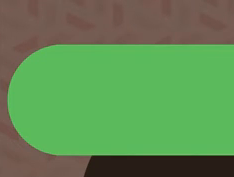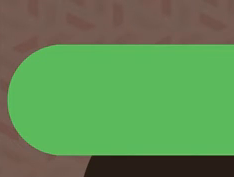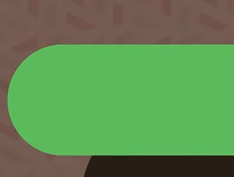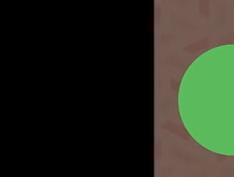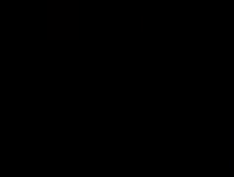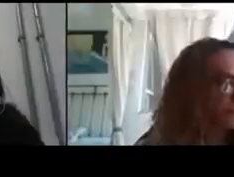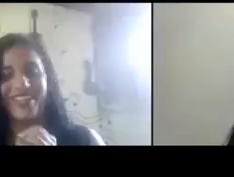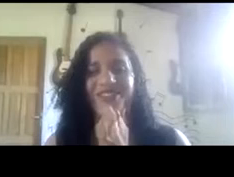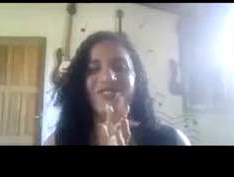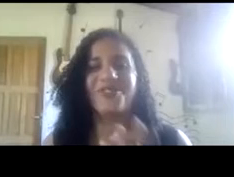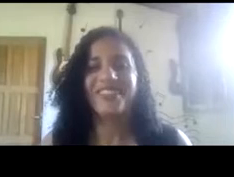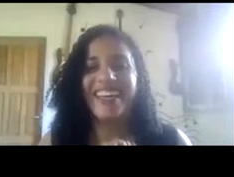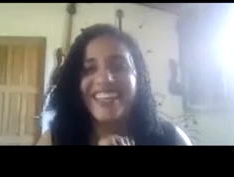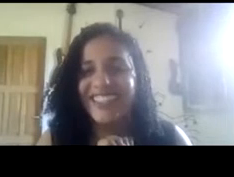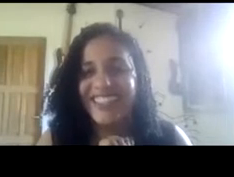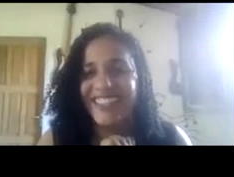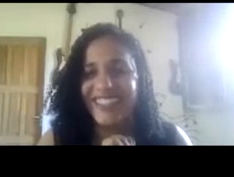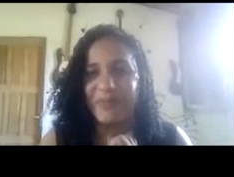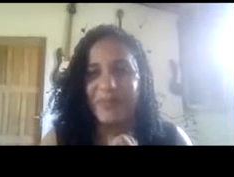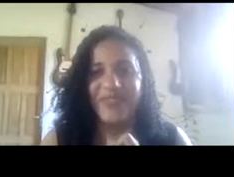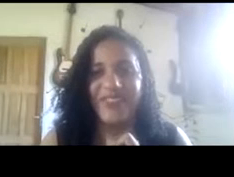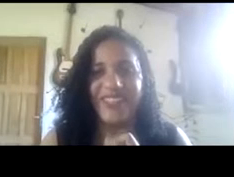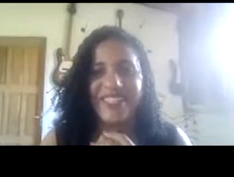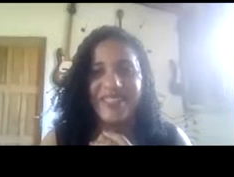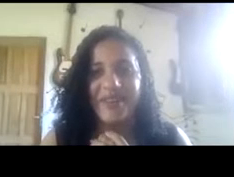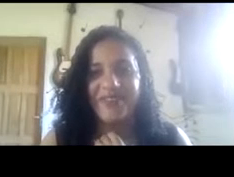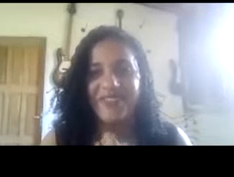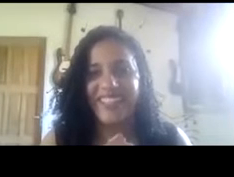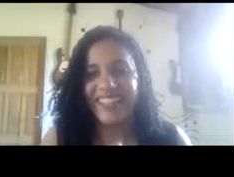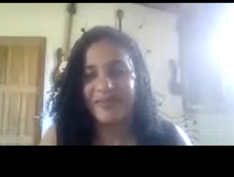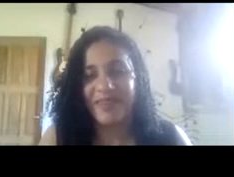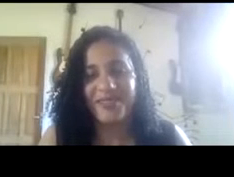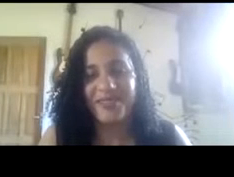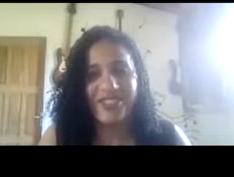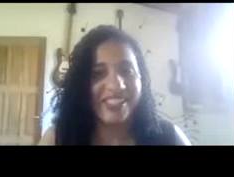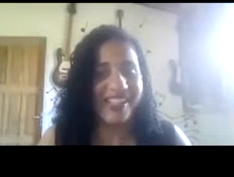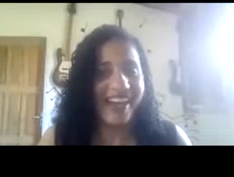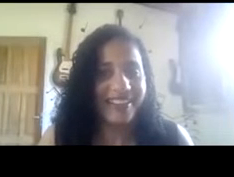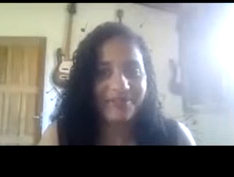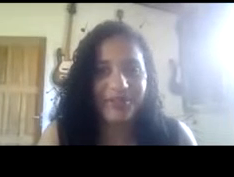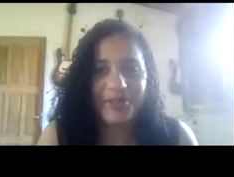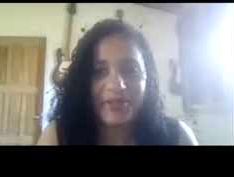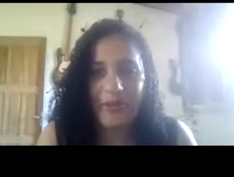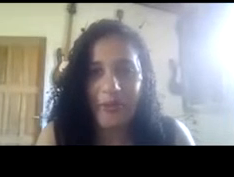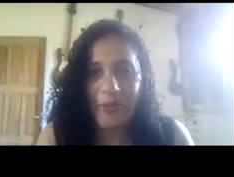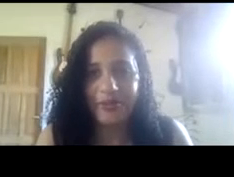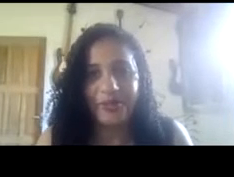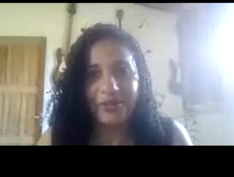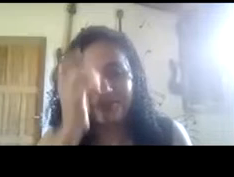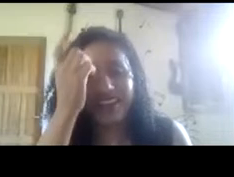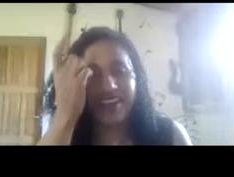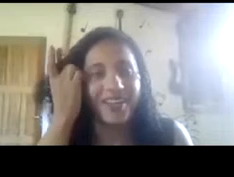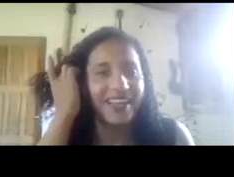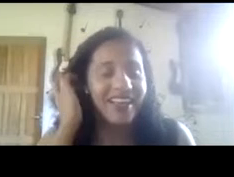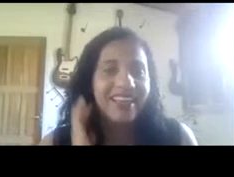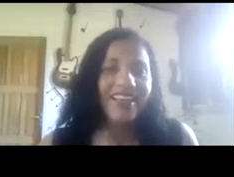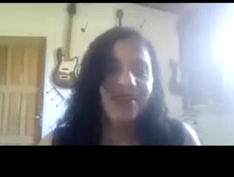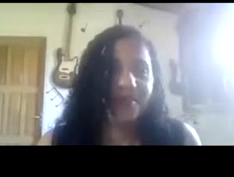Bom dia a todos e a todas. Sejam bem-vindos e bem-vindas mais um dia, nosso